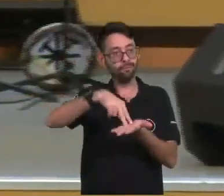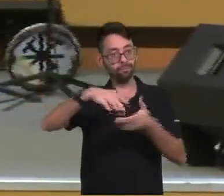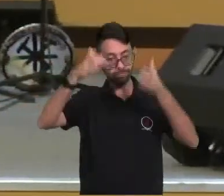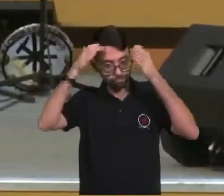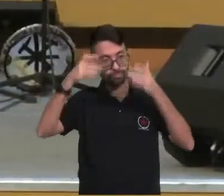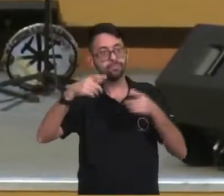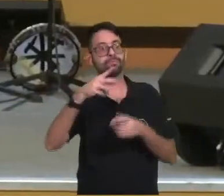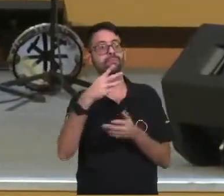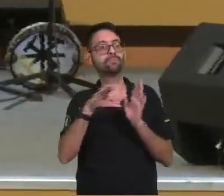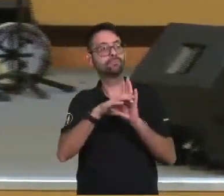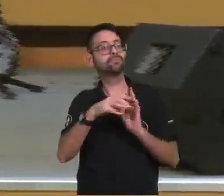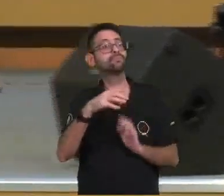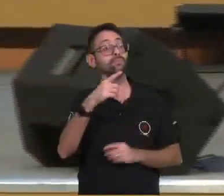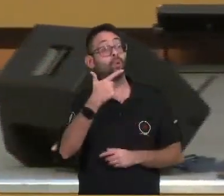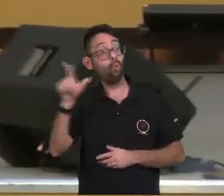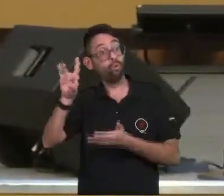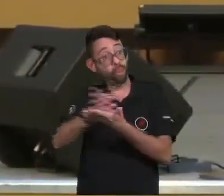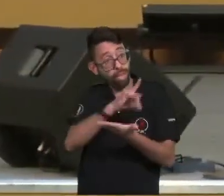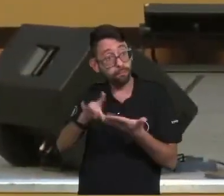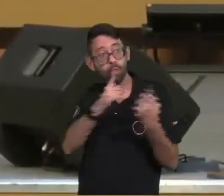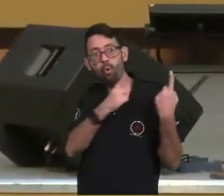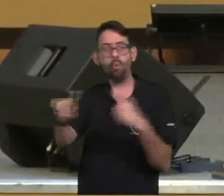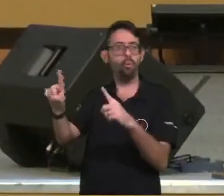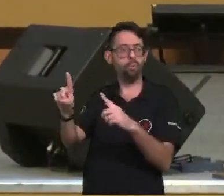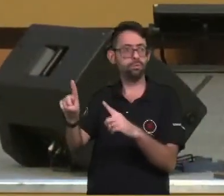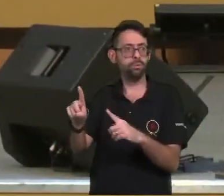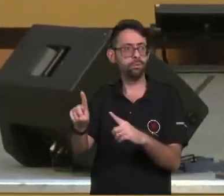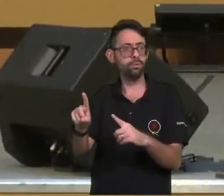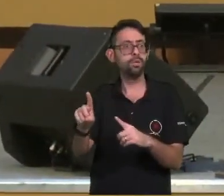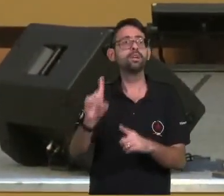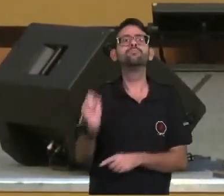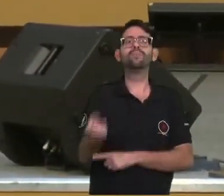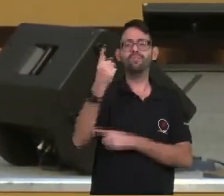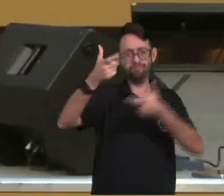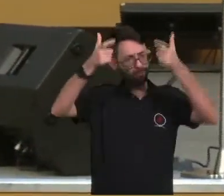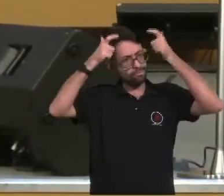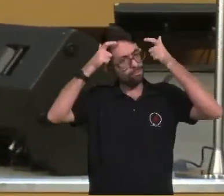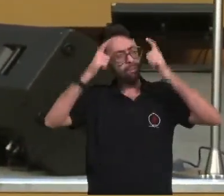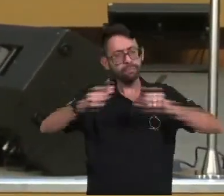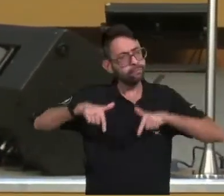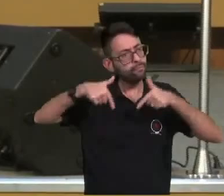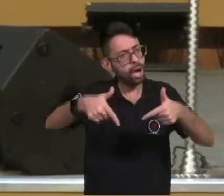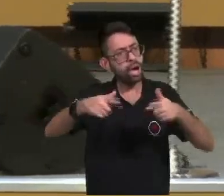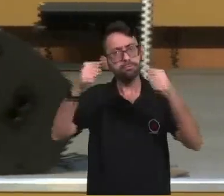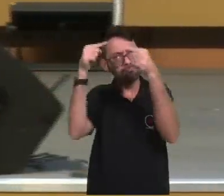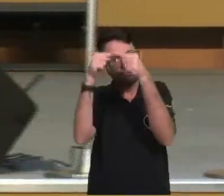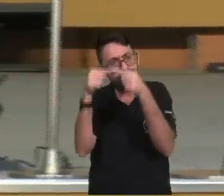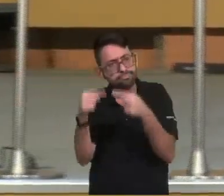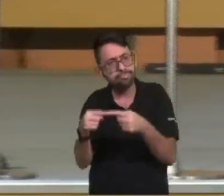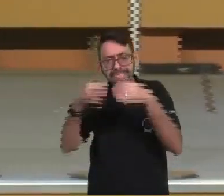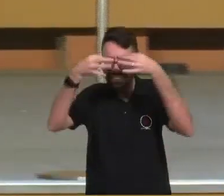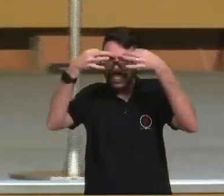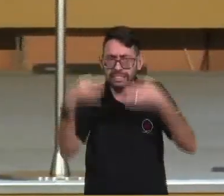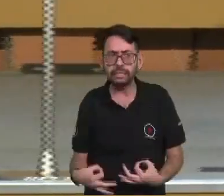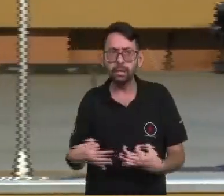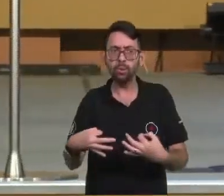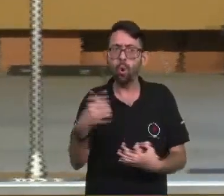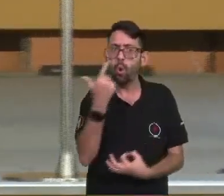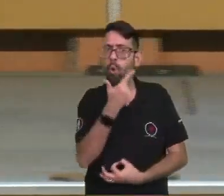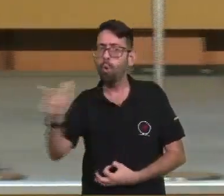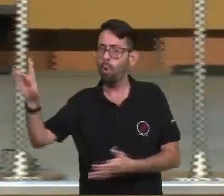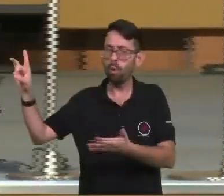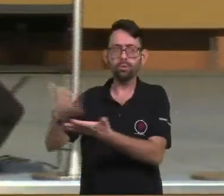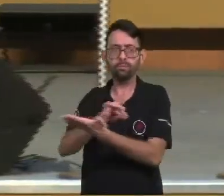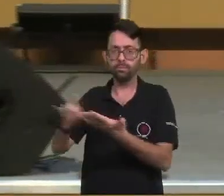o cara lá, o Senaqueribe. Sabe o que é mais estranho? É que Ezequias está fazendo tudo certo. E tudo certo faz com que o Senaqueribe se levante contra